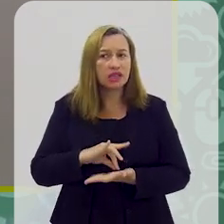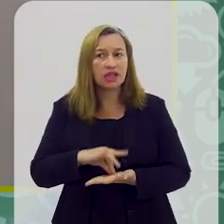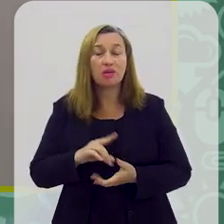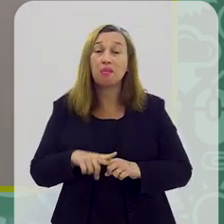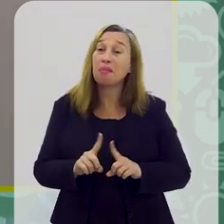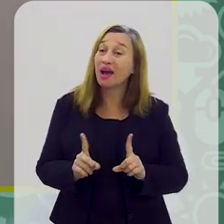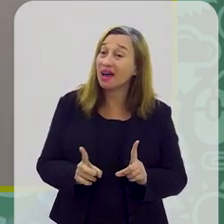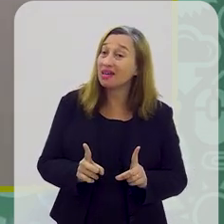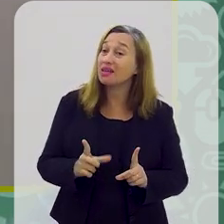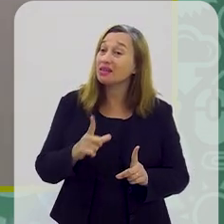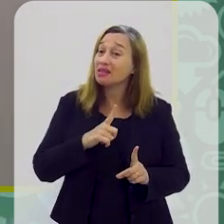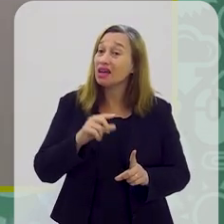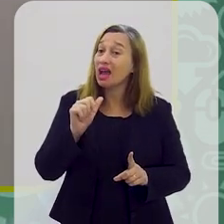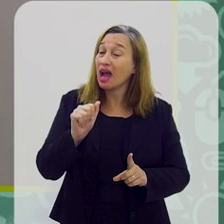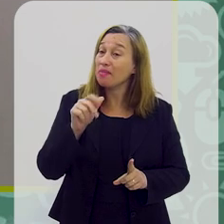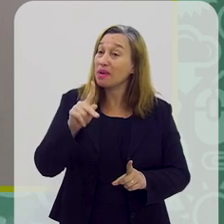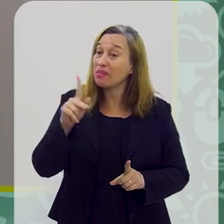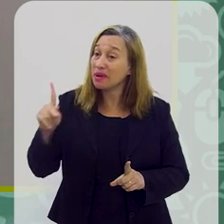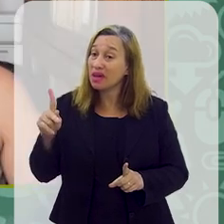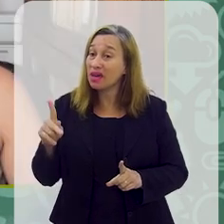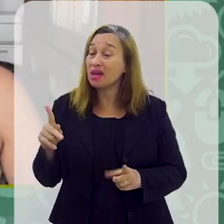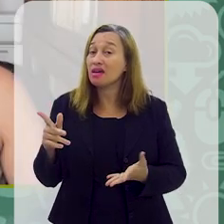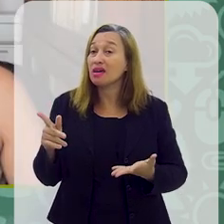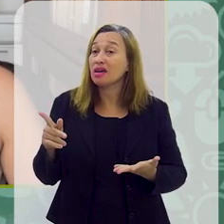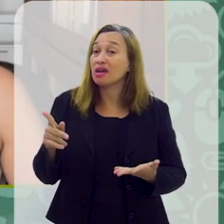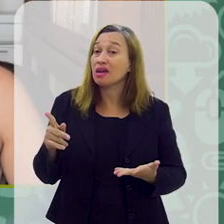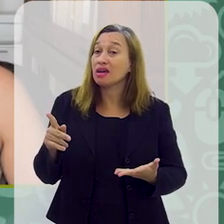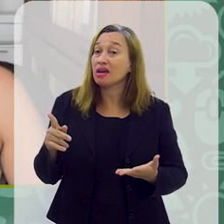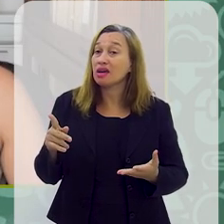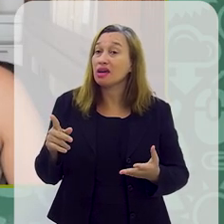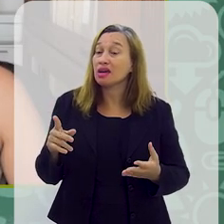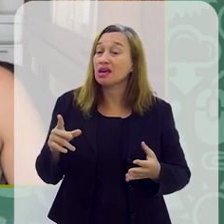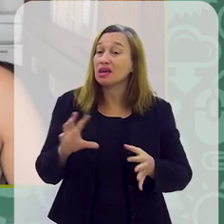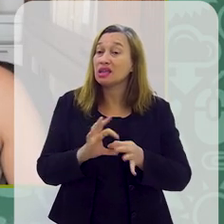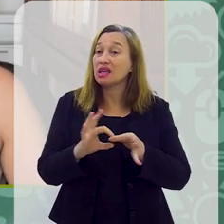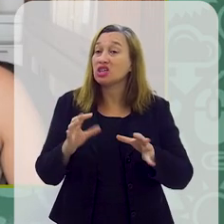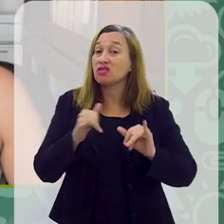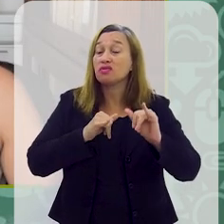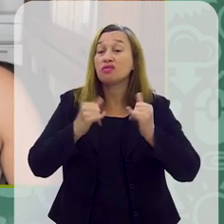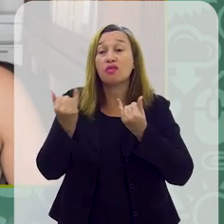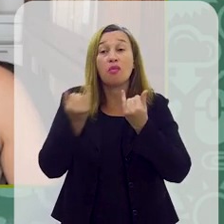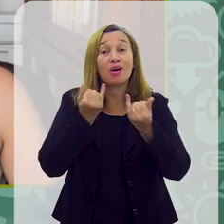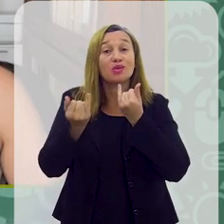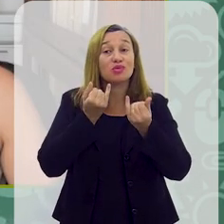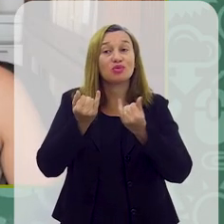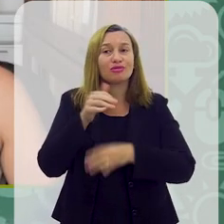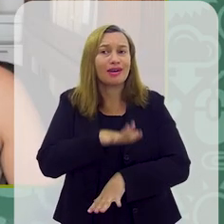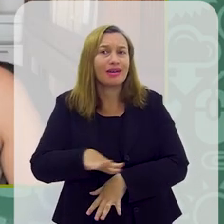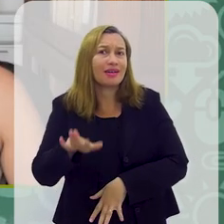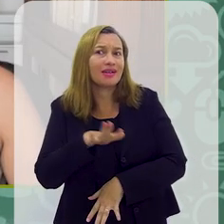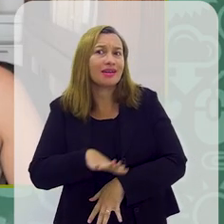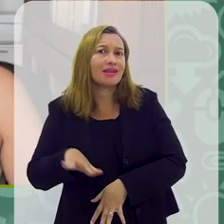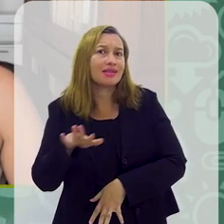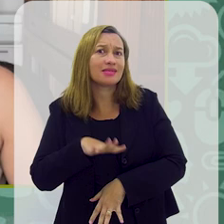úteis, só que existem aplicativos desses que deixam os dados da criança,